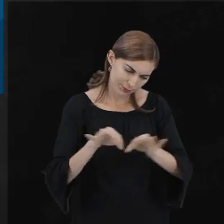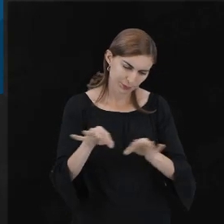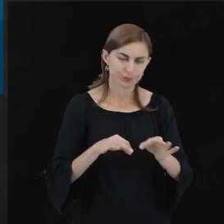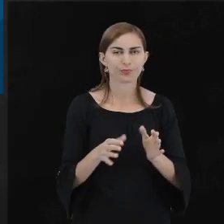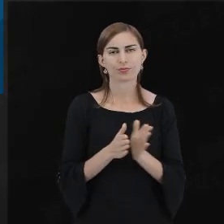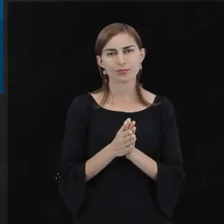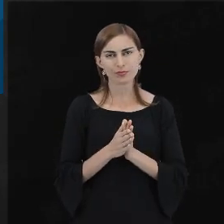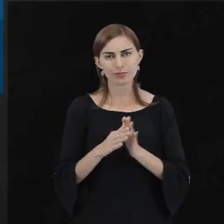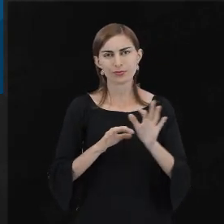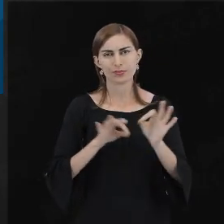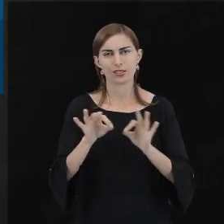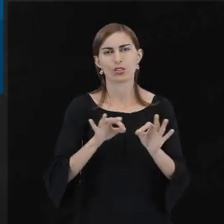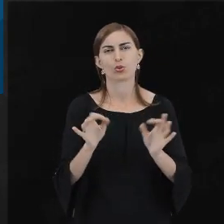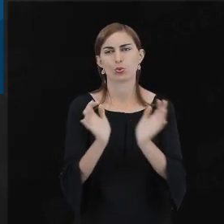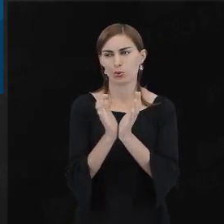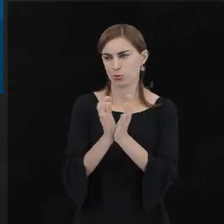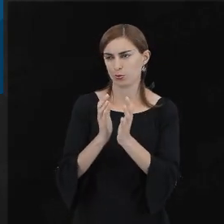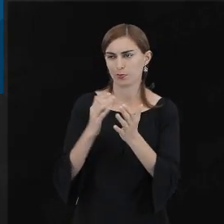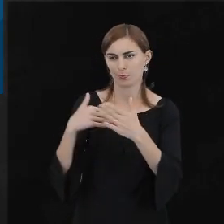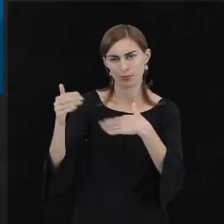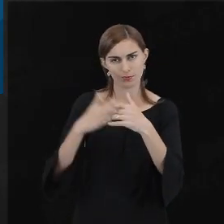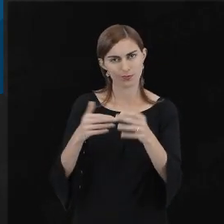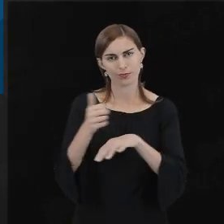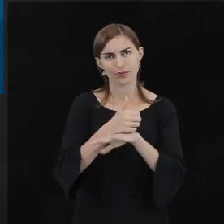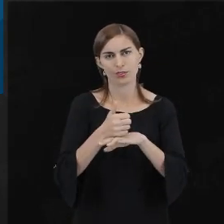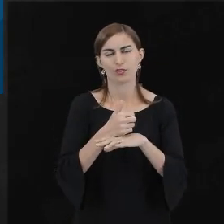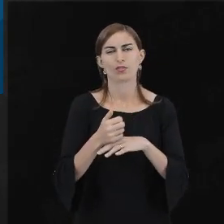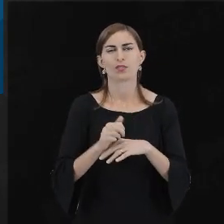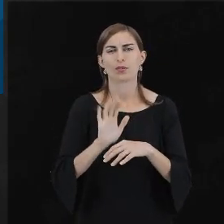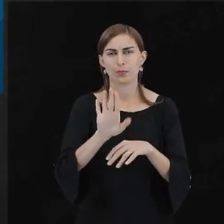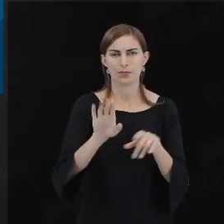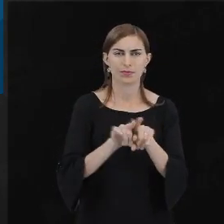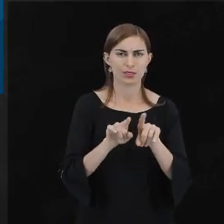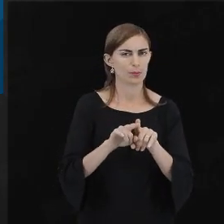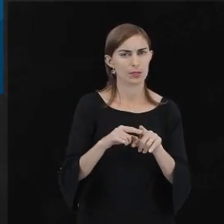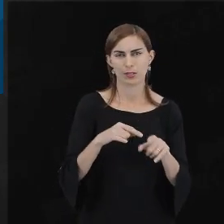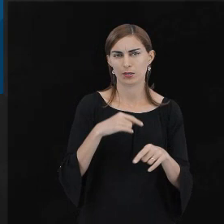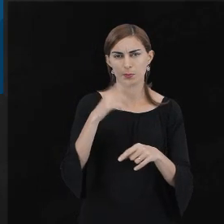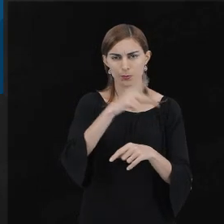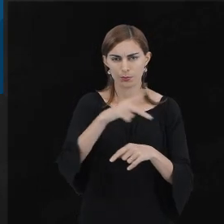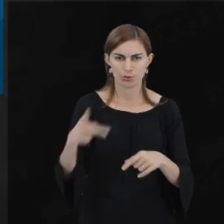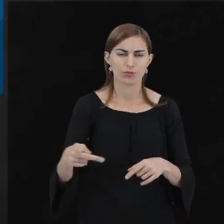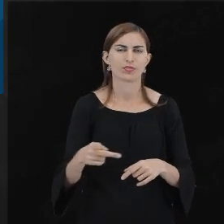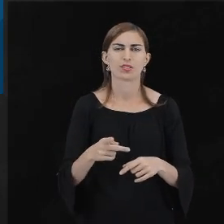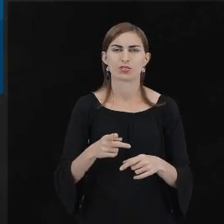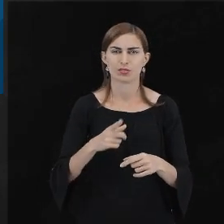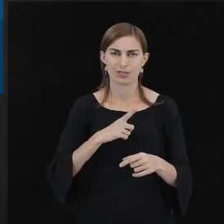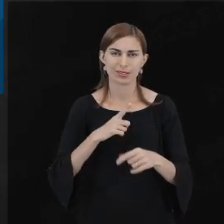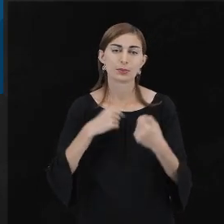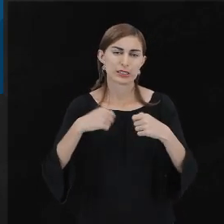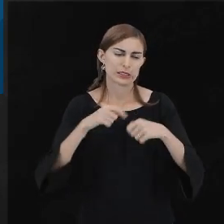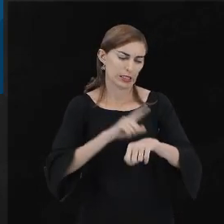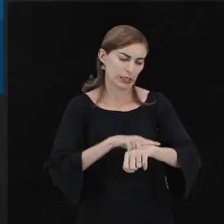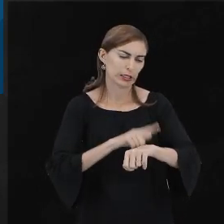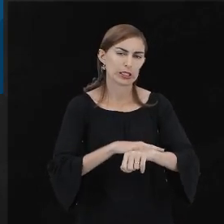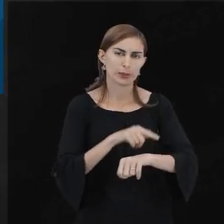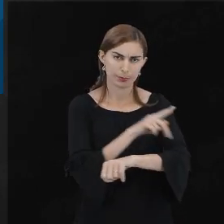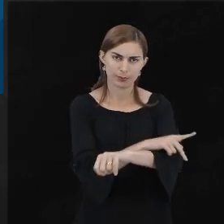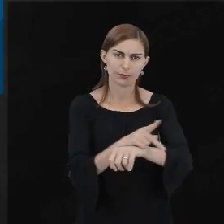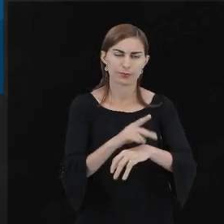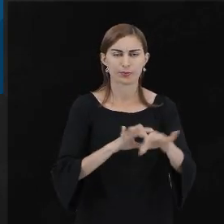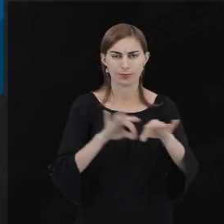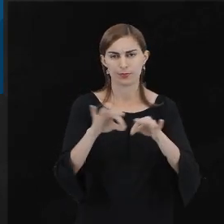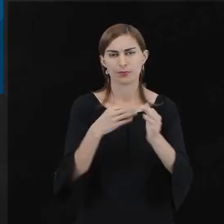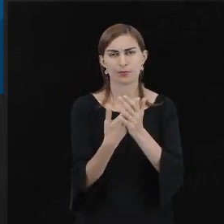pedagógico. Os docentes precisam de um tempo para analisar, interpretar, tomar decisões, reorganizar o seu